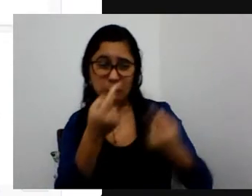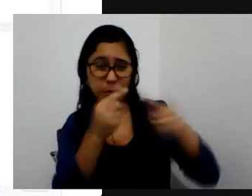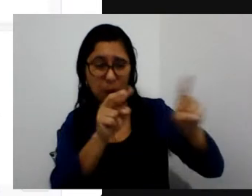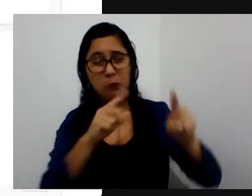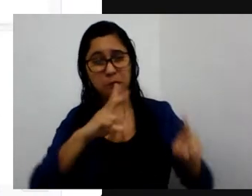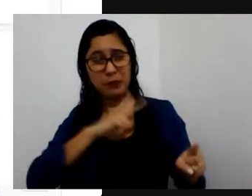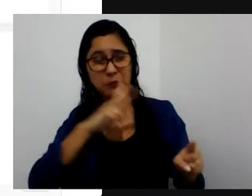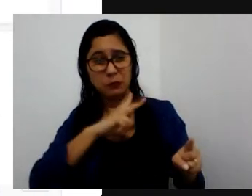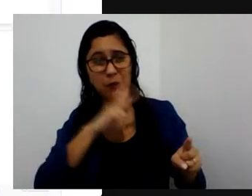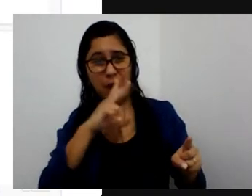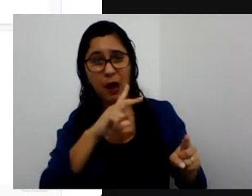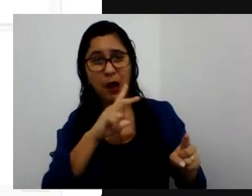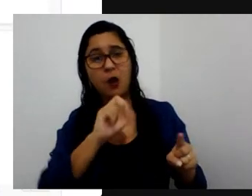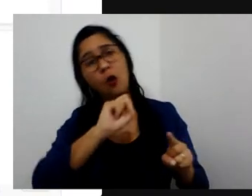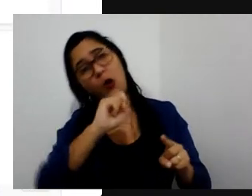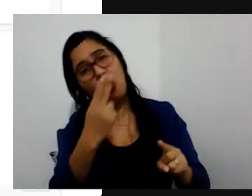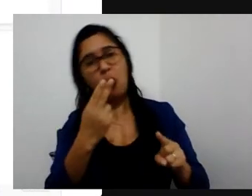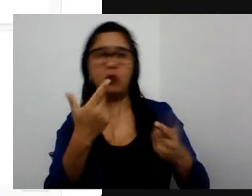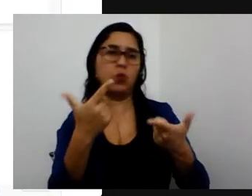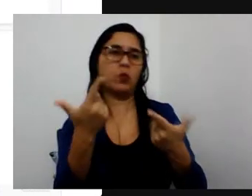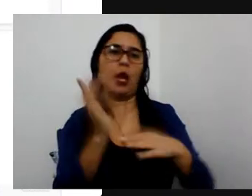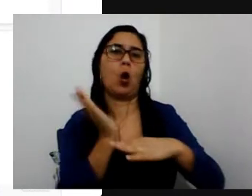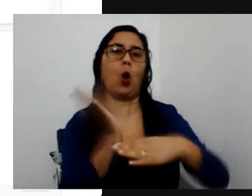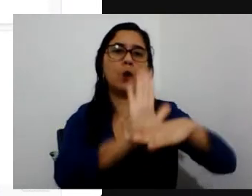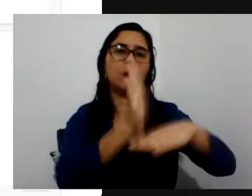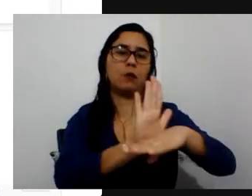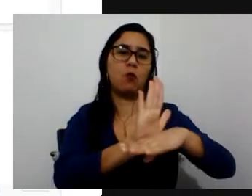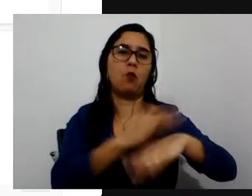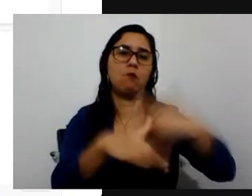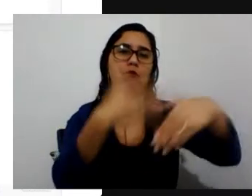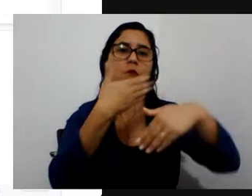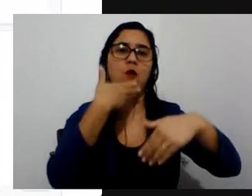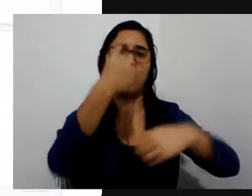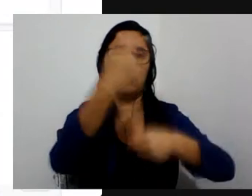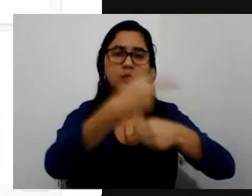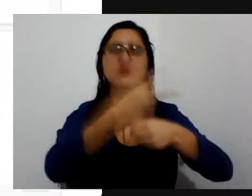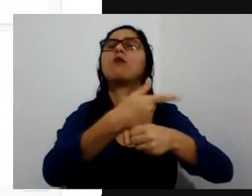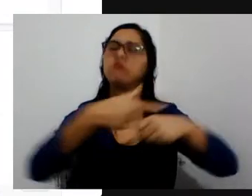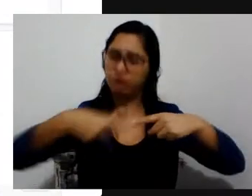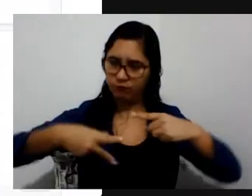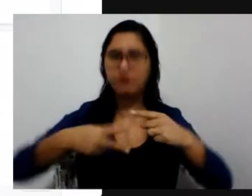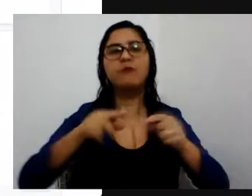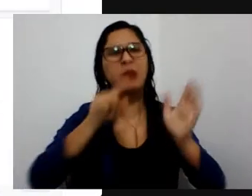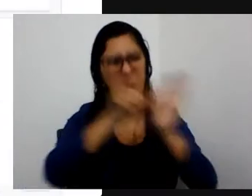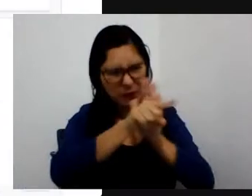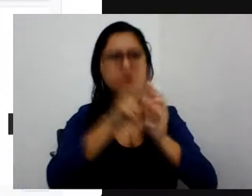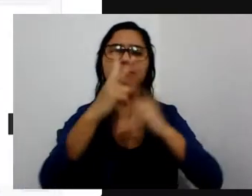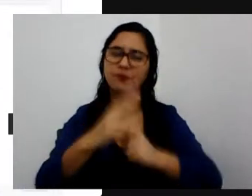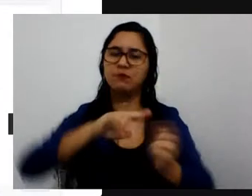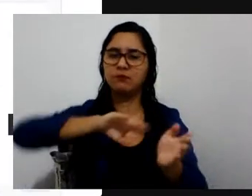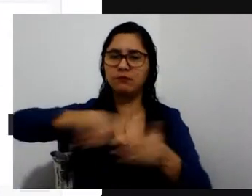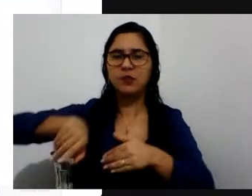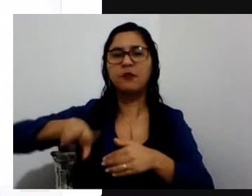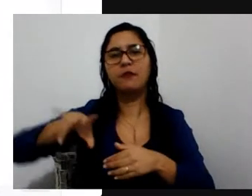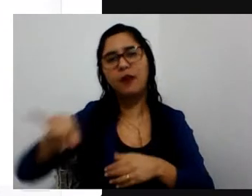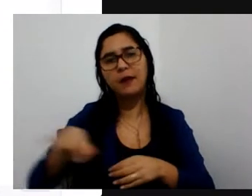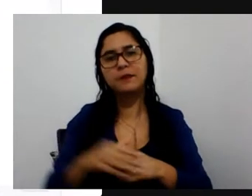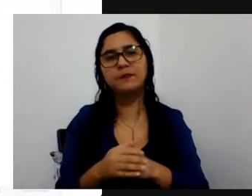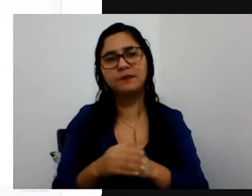ou que não tenham claro propósito de contribuir para a melhoria da gestão na UFSCar, ou ainda perguntas que impliquem em